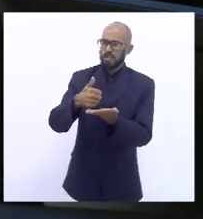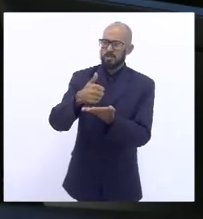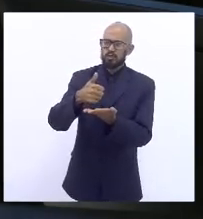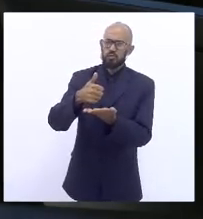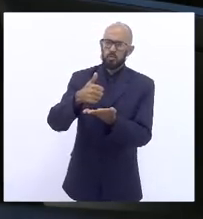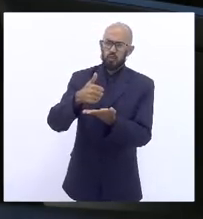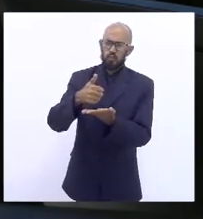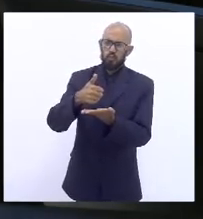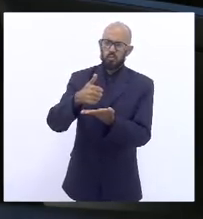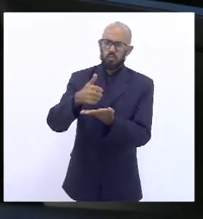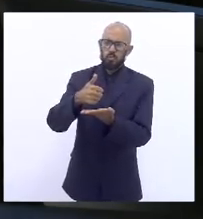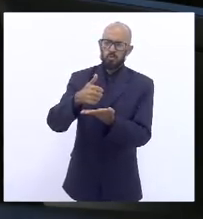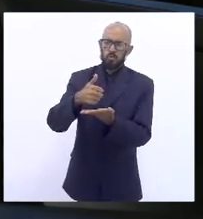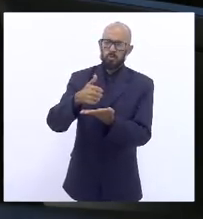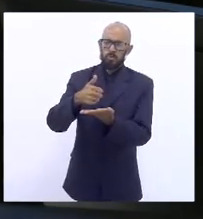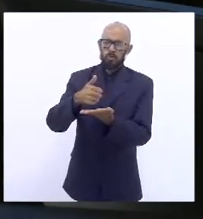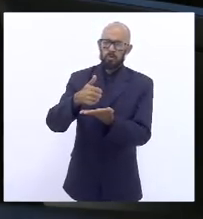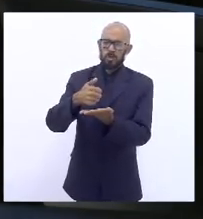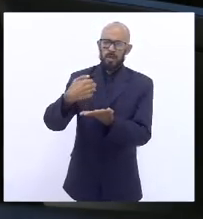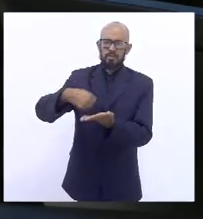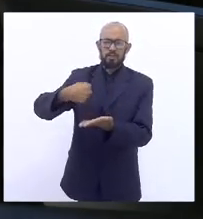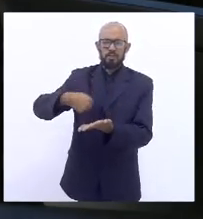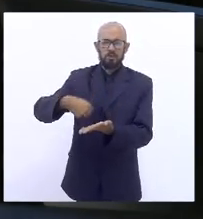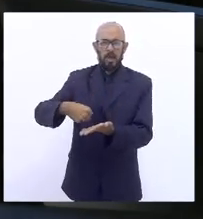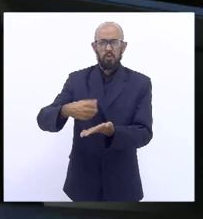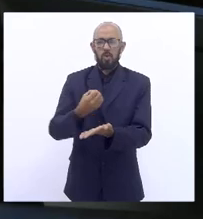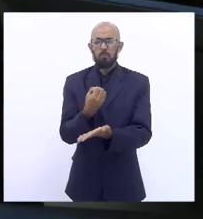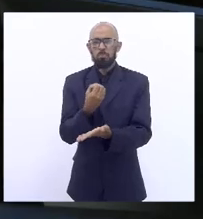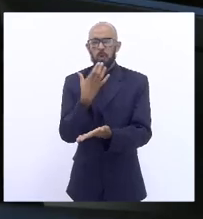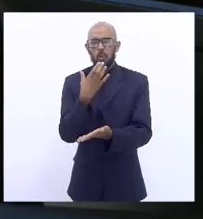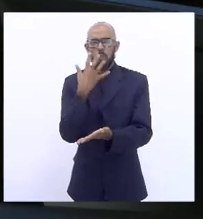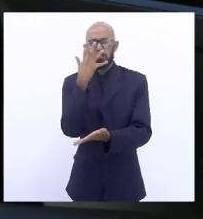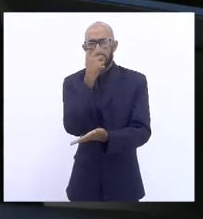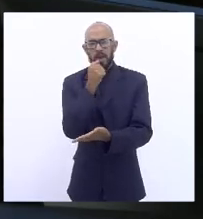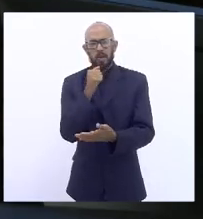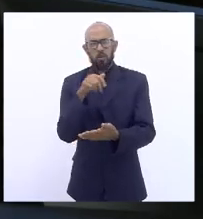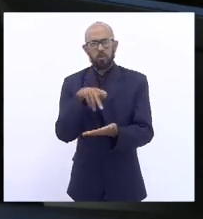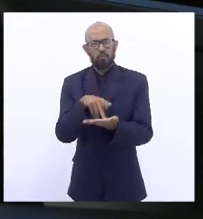essencial, que é o belo, o bom e o verdadeiro.